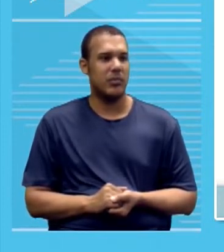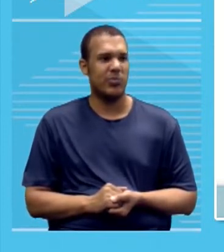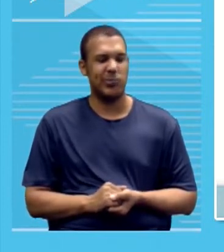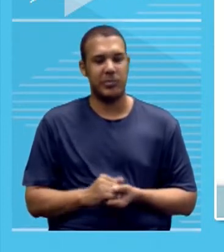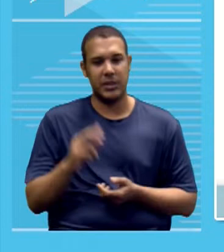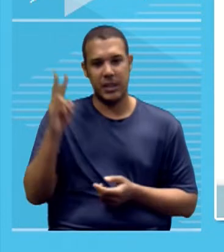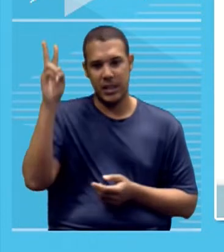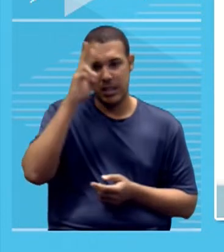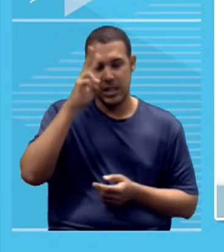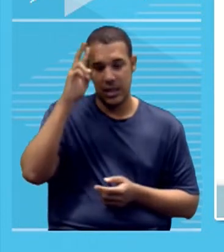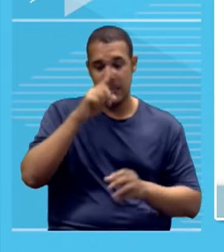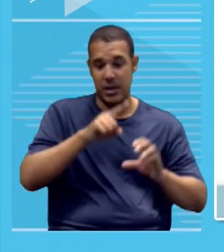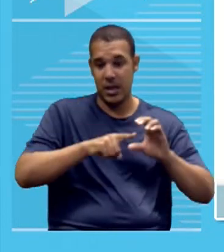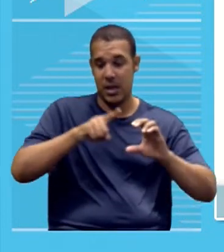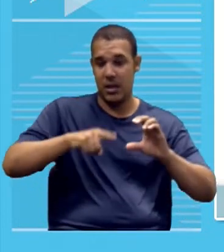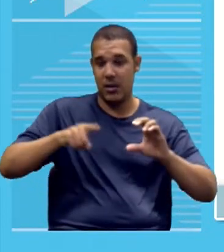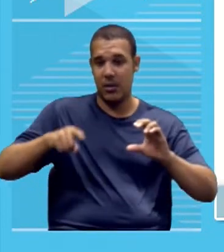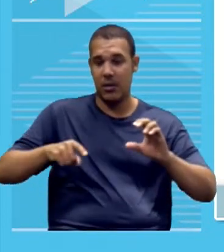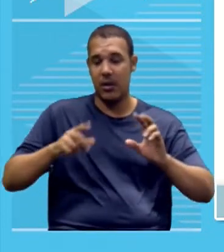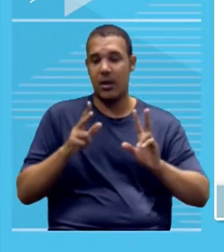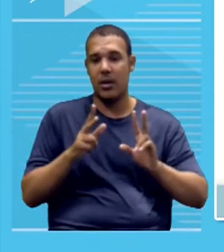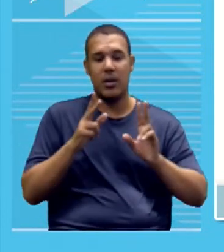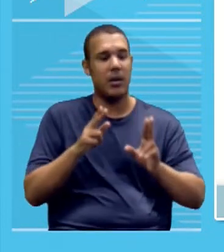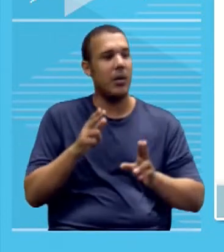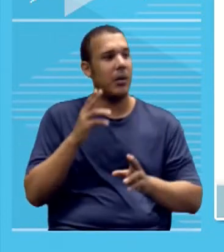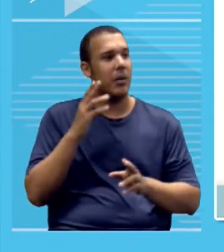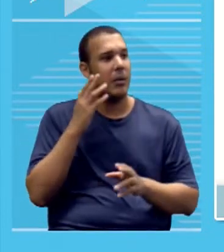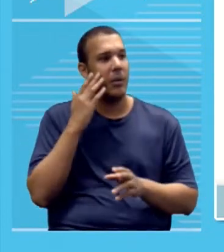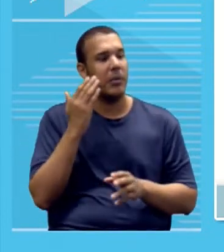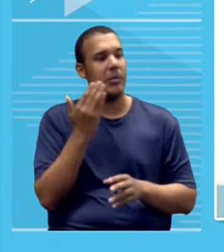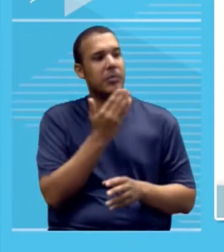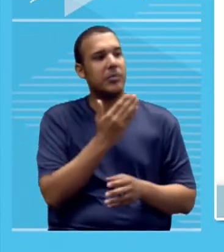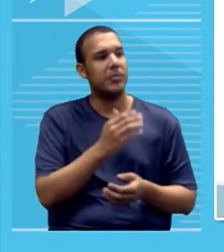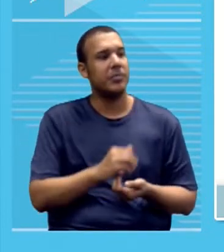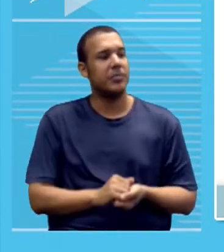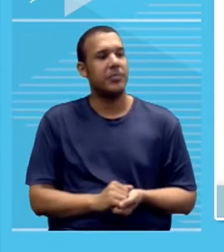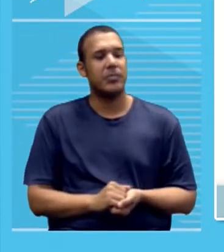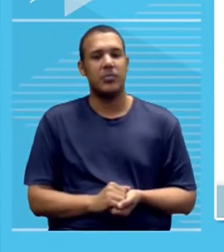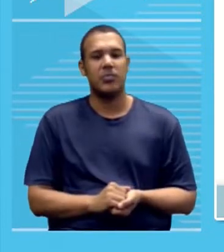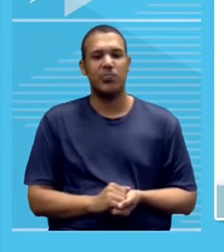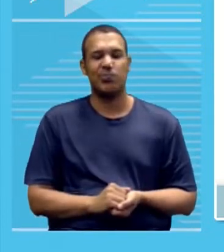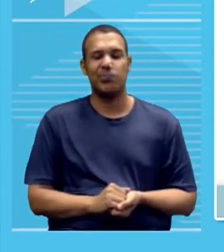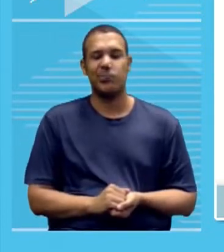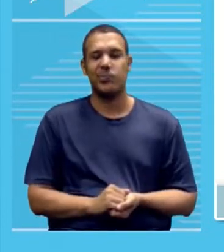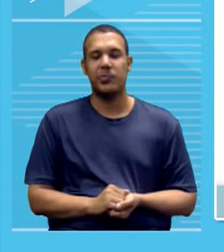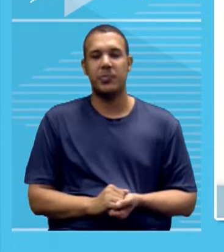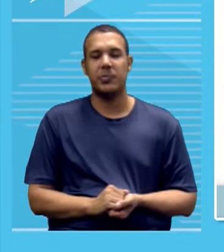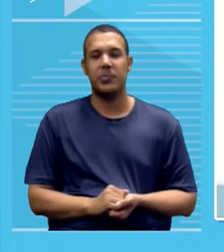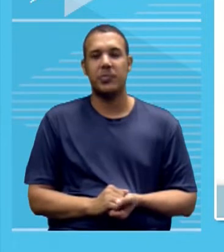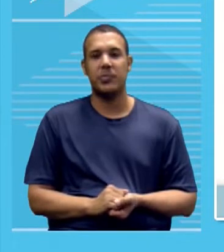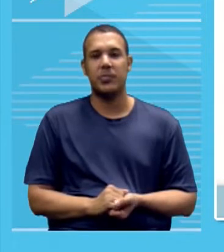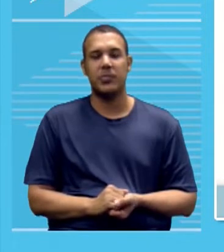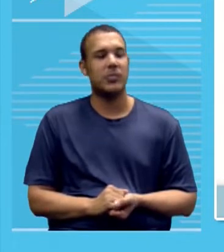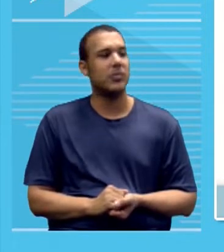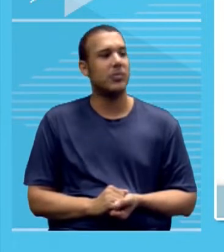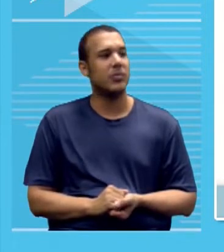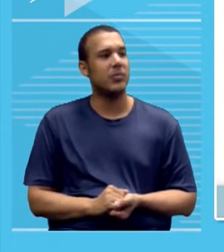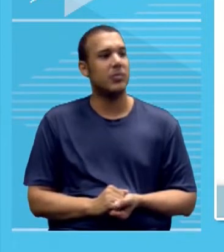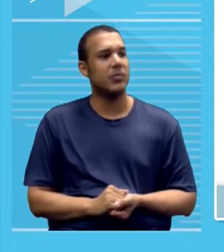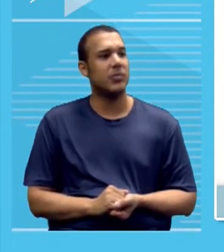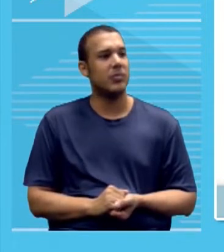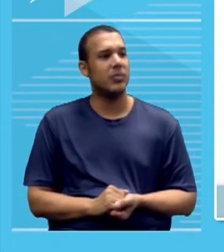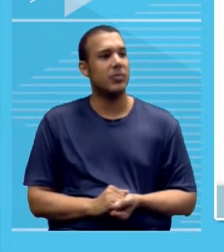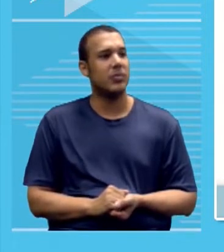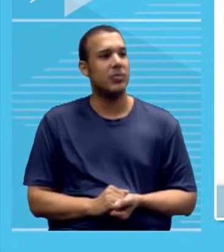que a corrente elétrica é igual à quantidade de carga pelo intervalo de tempo. Porém, a quantidade de carga é